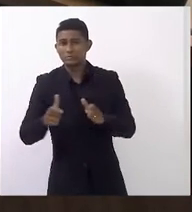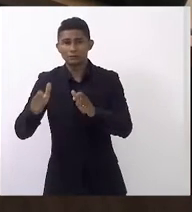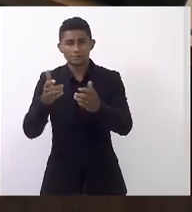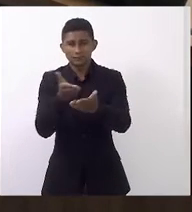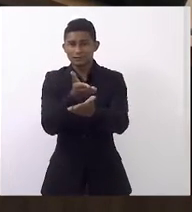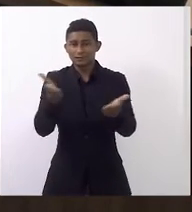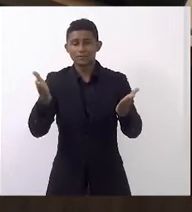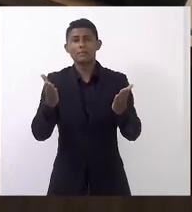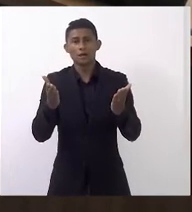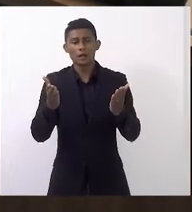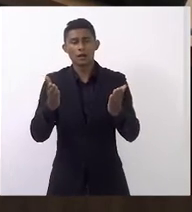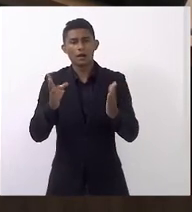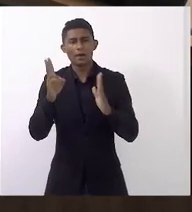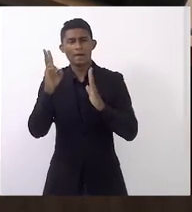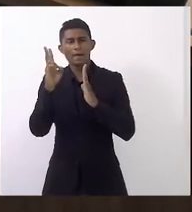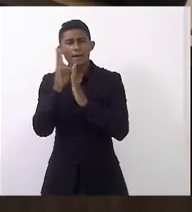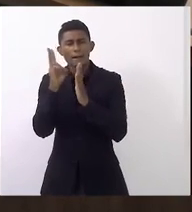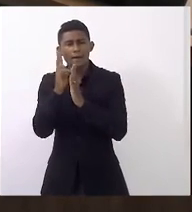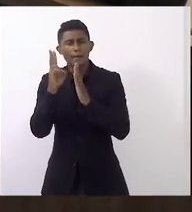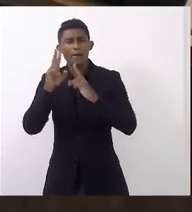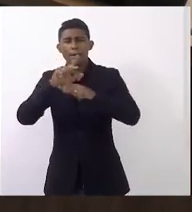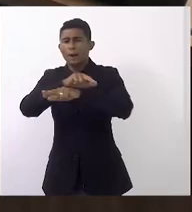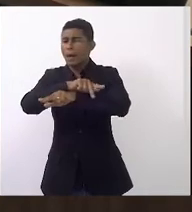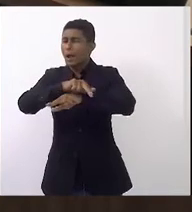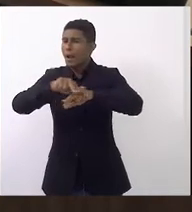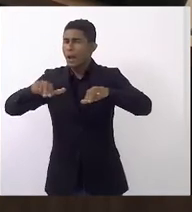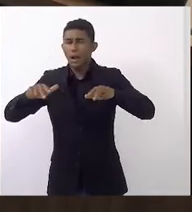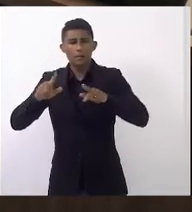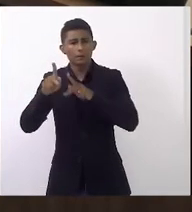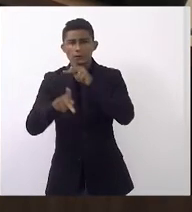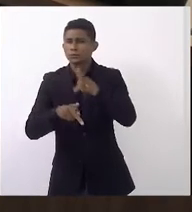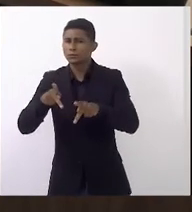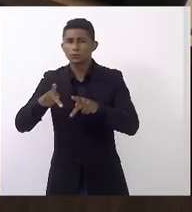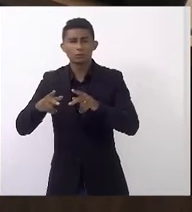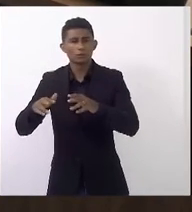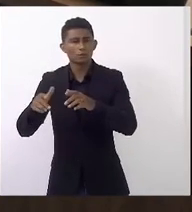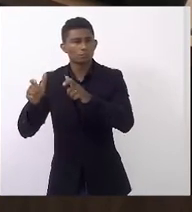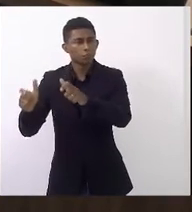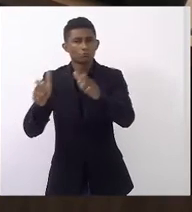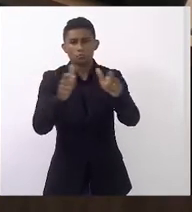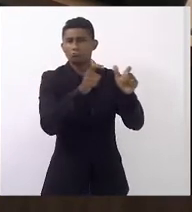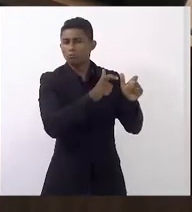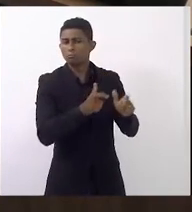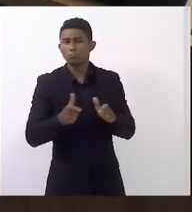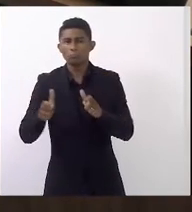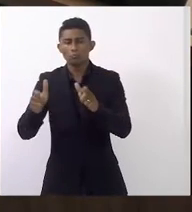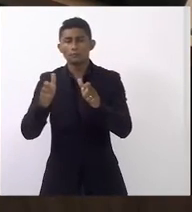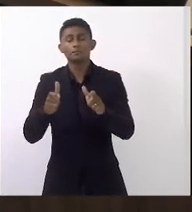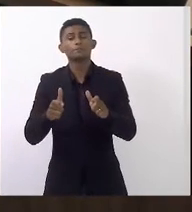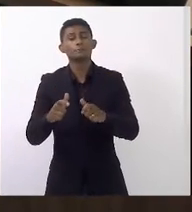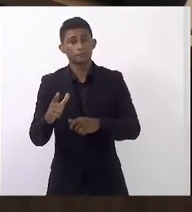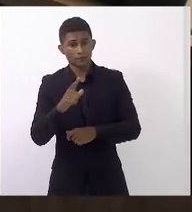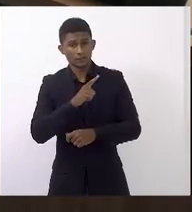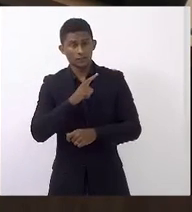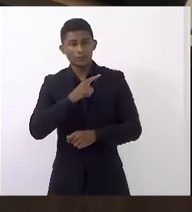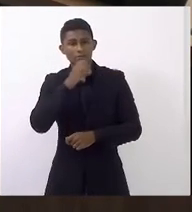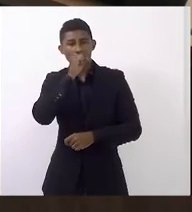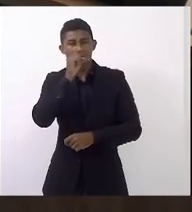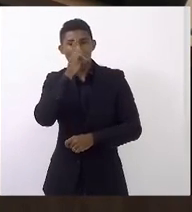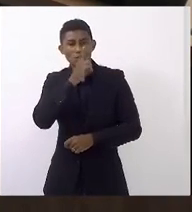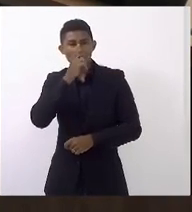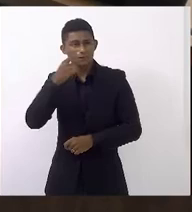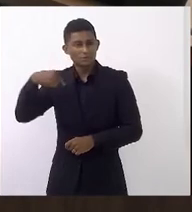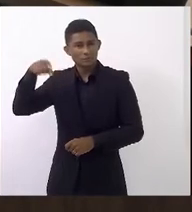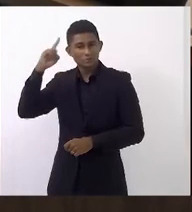comunidades indígenas, comunidades caiçaras. Aliás, a gente teve, né, nesse último final de semana, essa